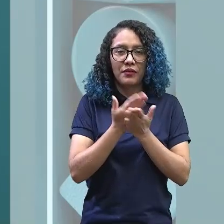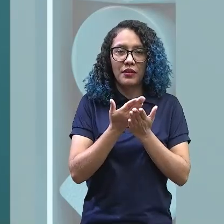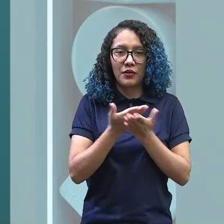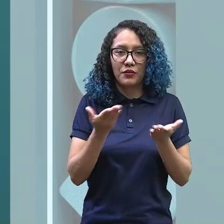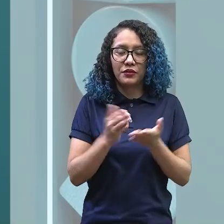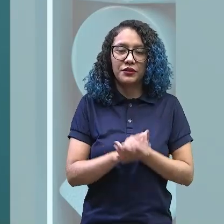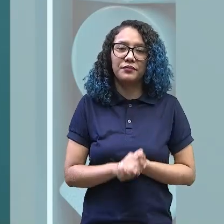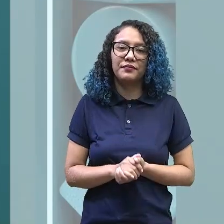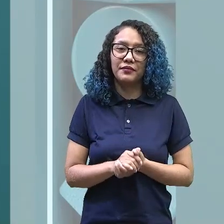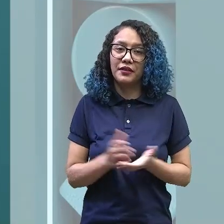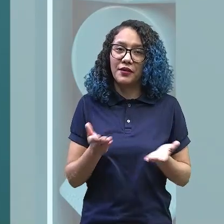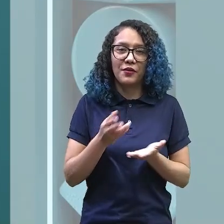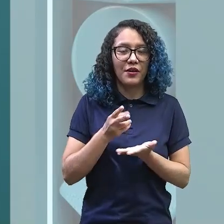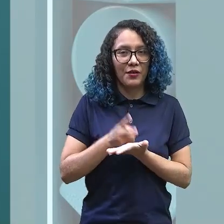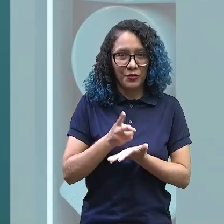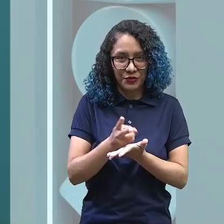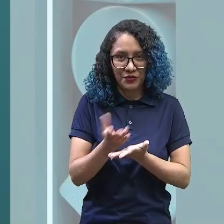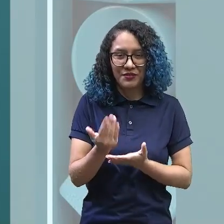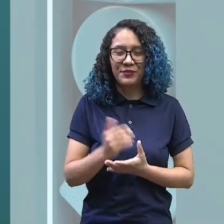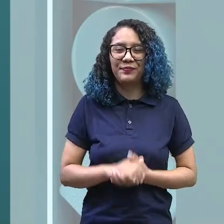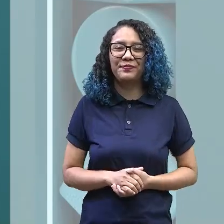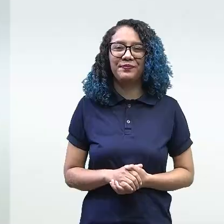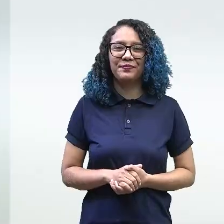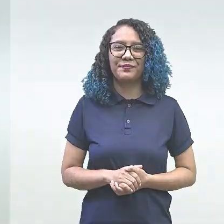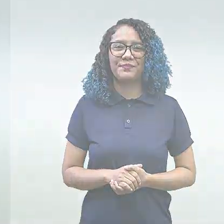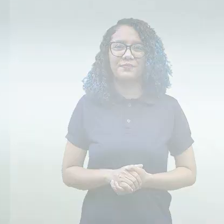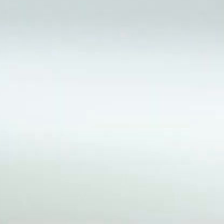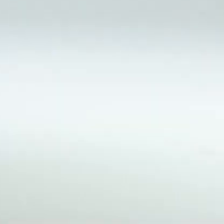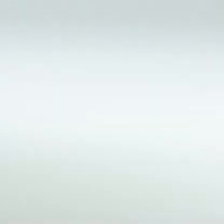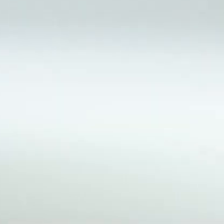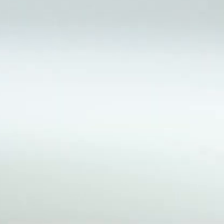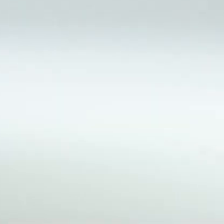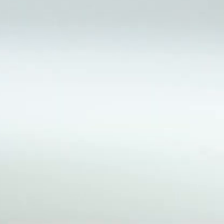aula. Seguimos para ela.